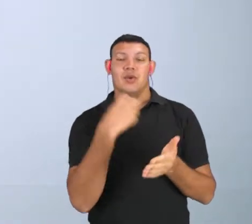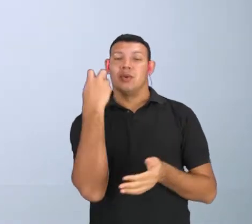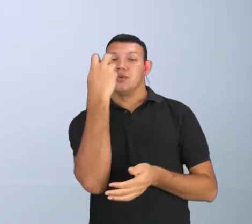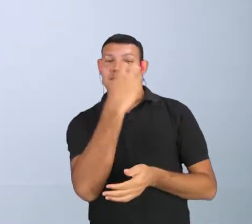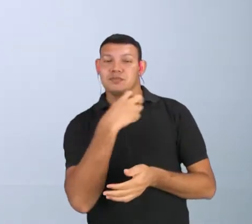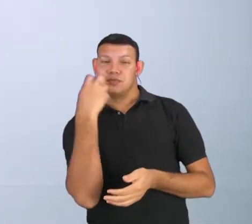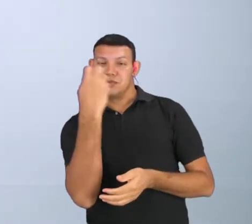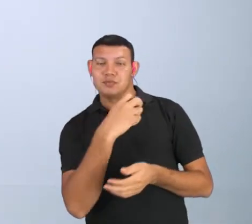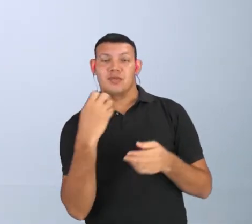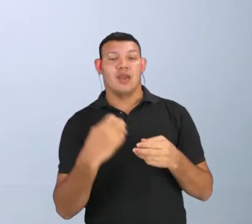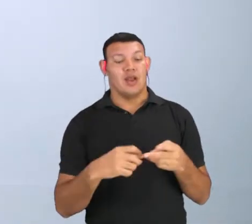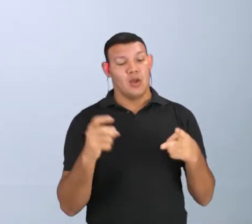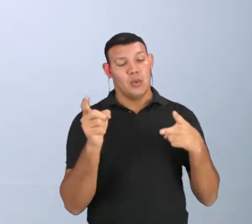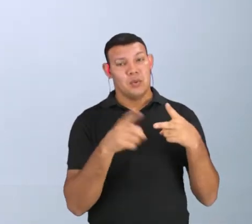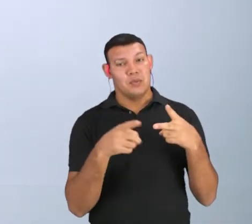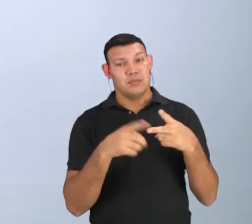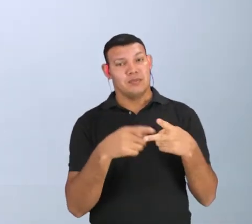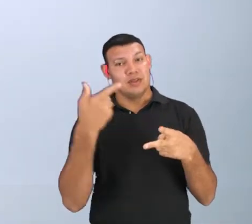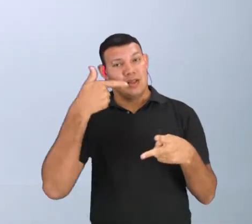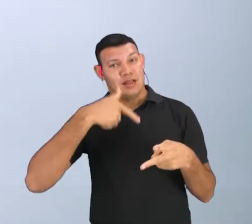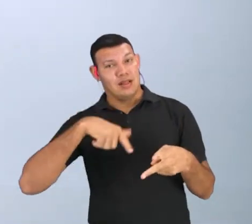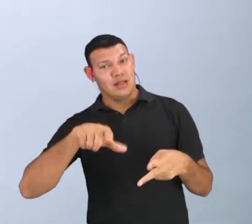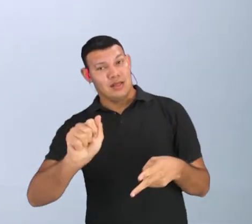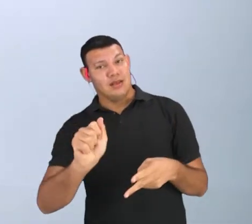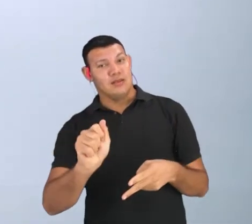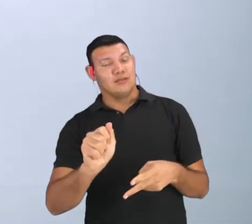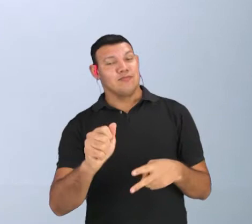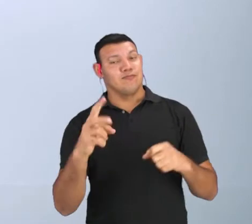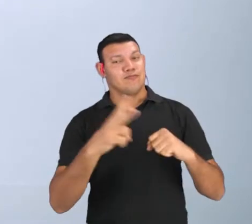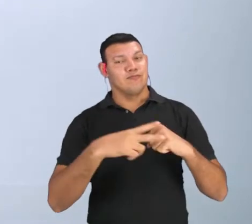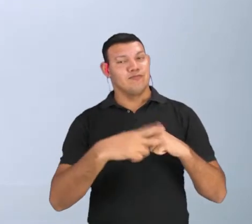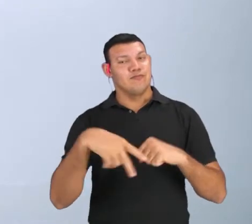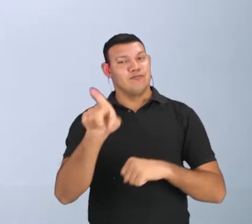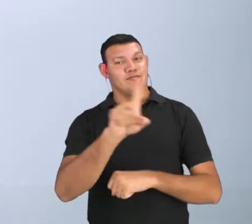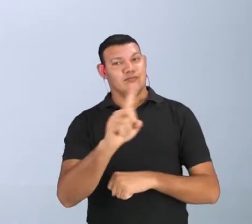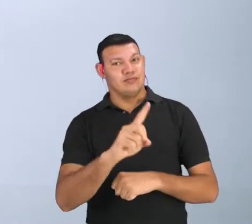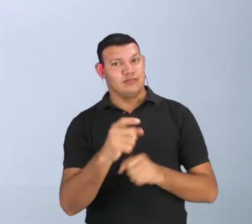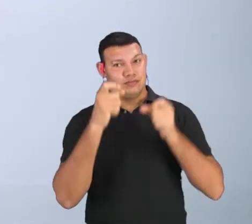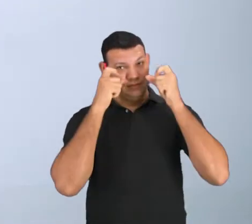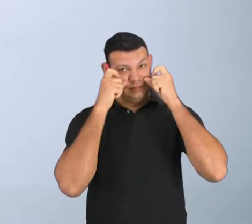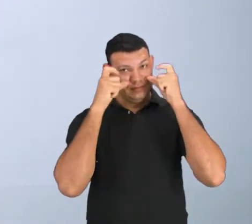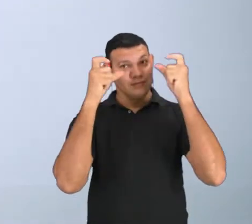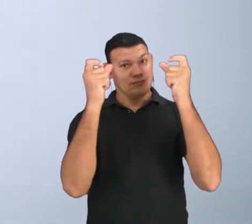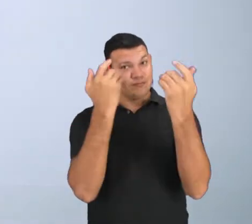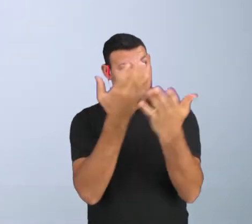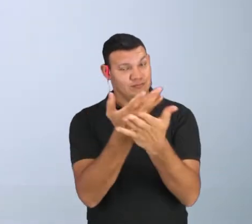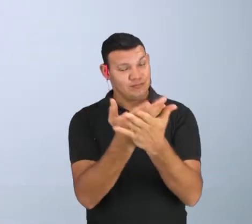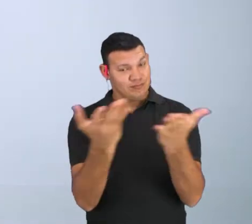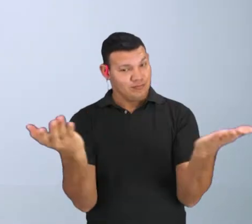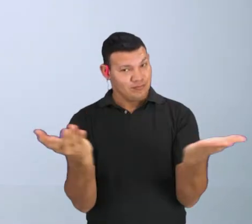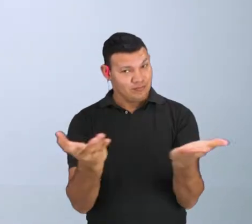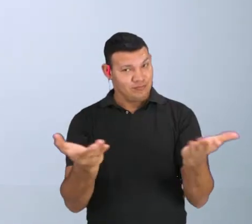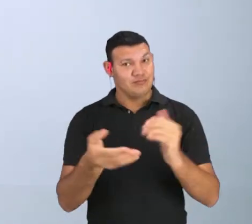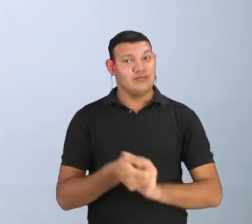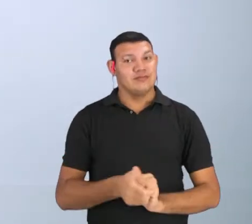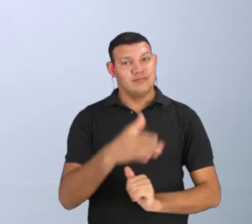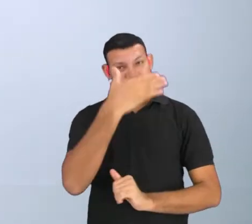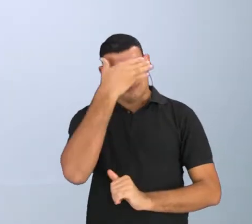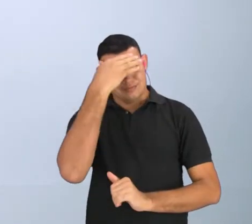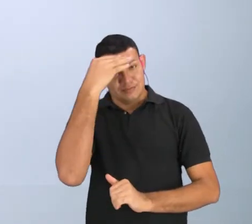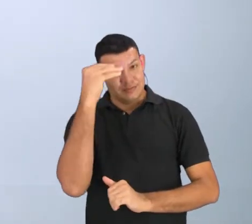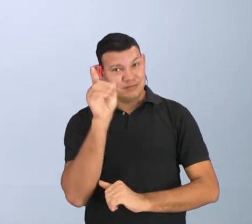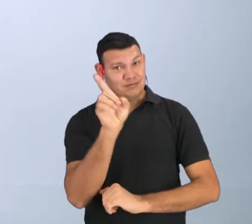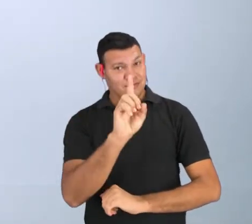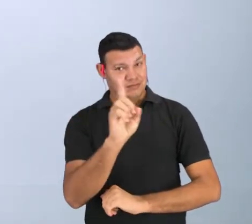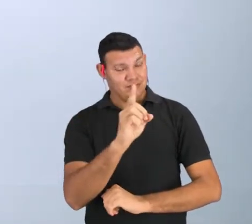não verbal, que nós vamos trabalhar na próxima aula, tá? Então fiquem atentos a essa aula e não esqueçam de